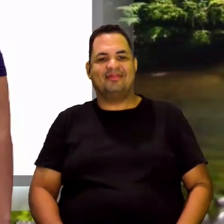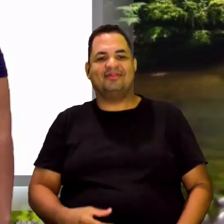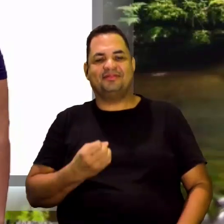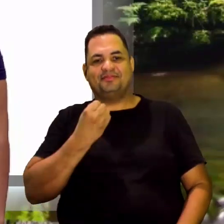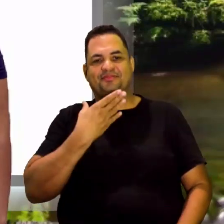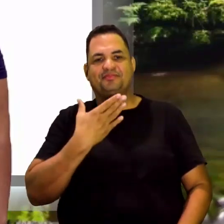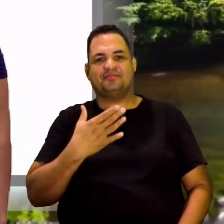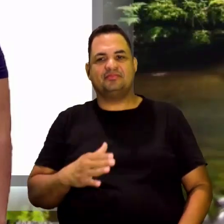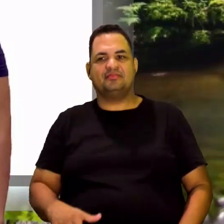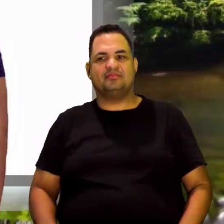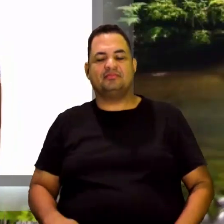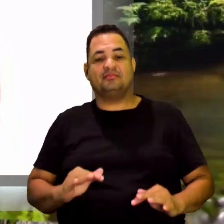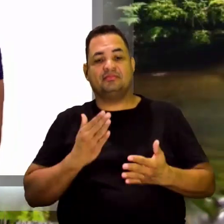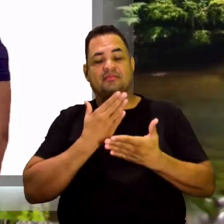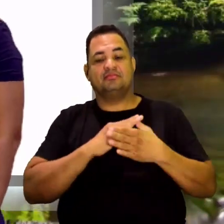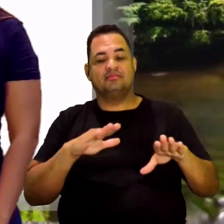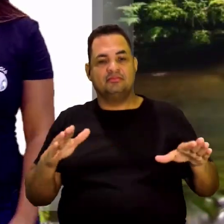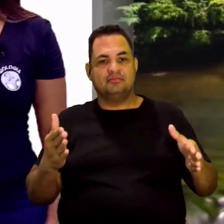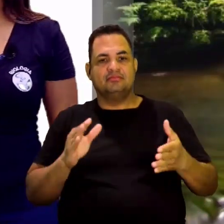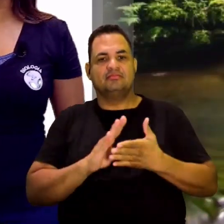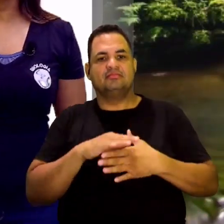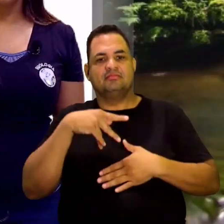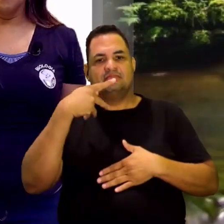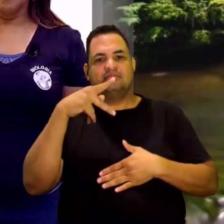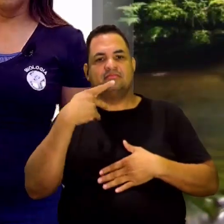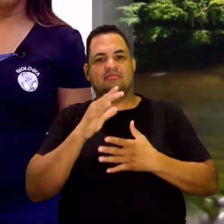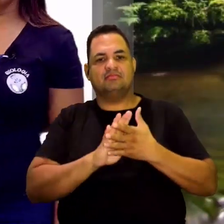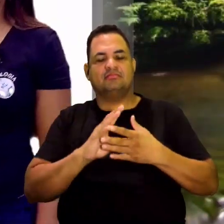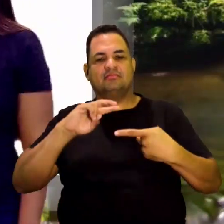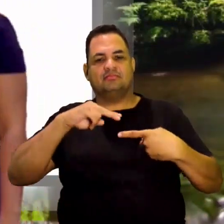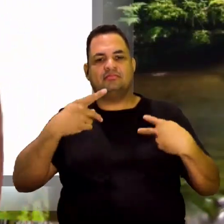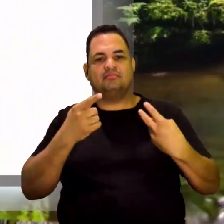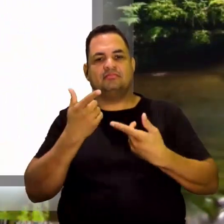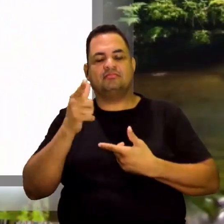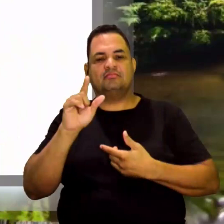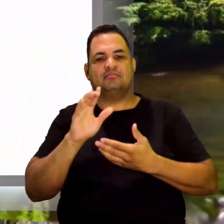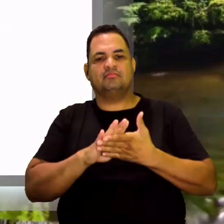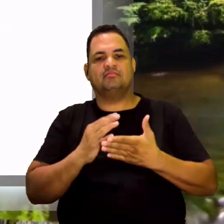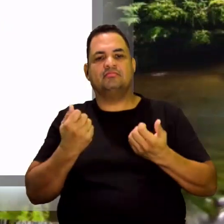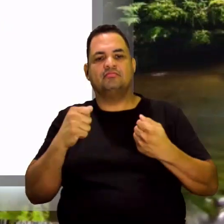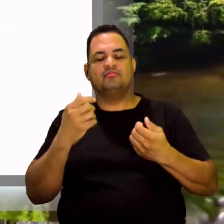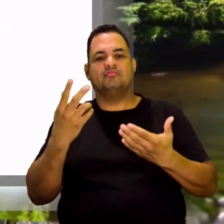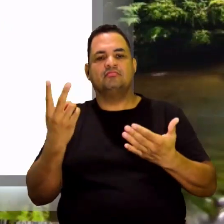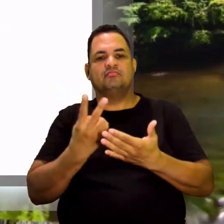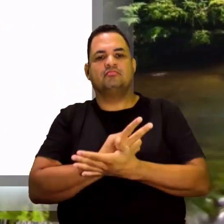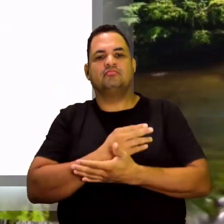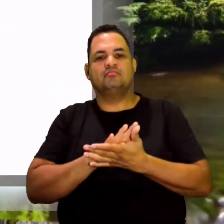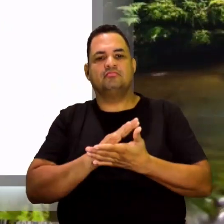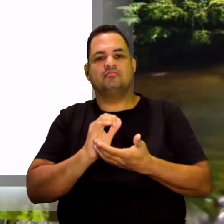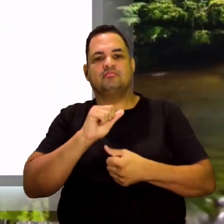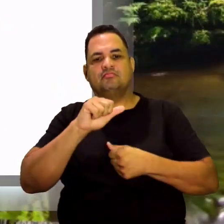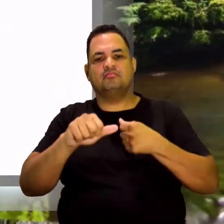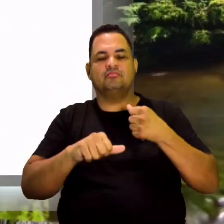bom, pessoal? Então vamos ficando por aqui. Falamos aí sobre DNA e algumas ações que podem acontecer, né, na